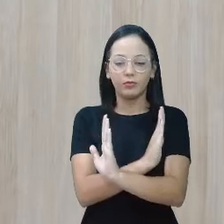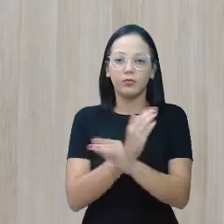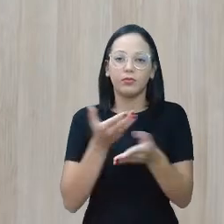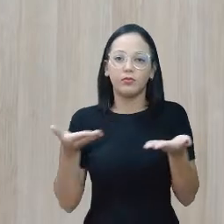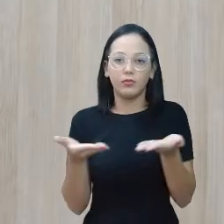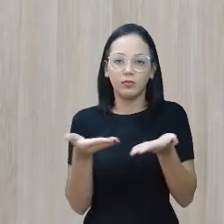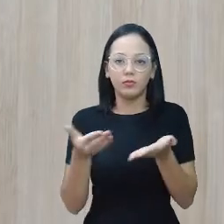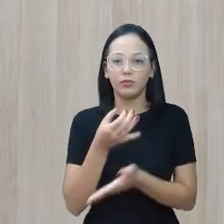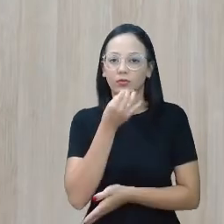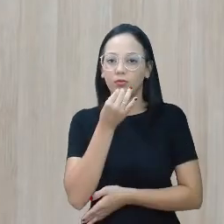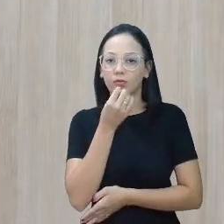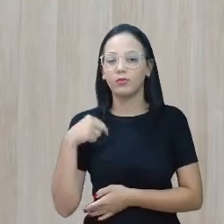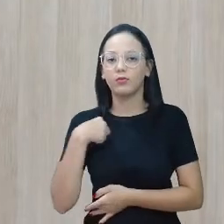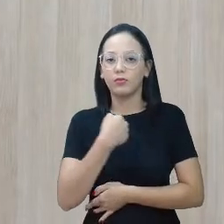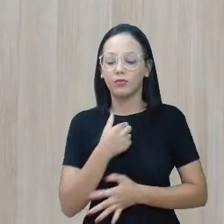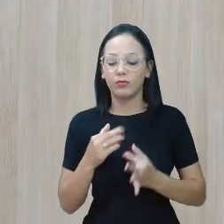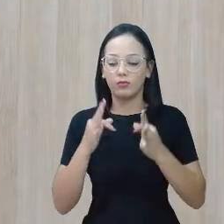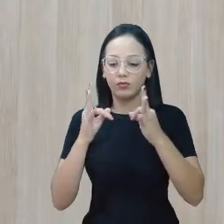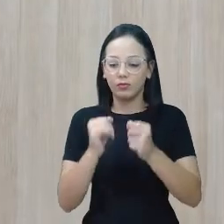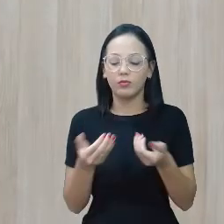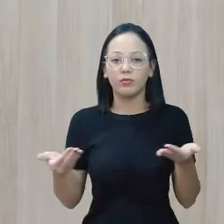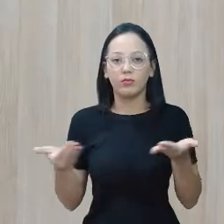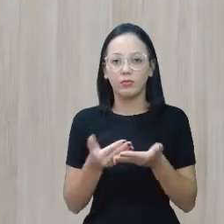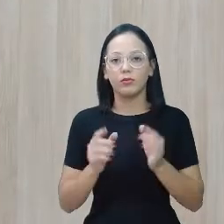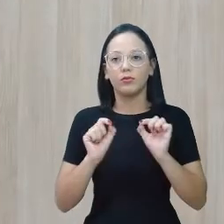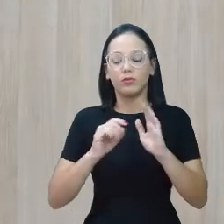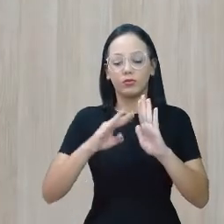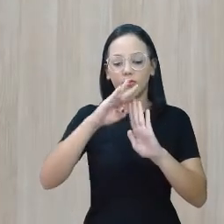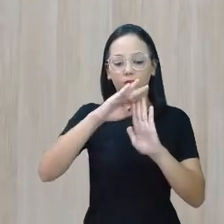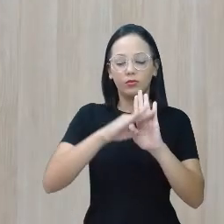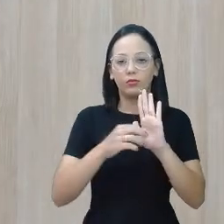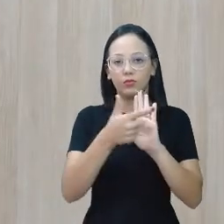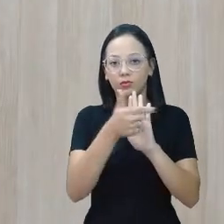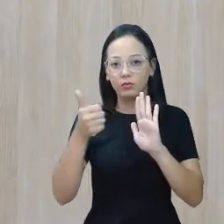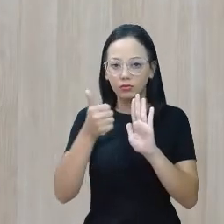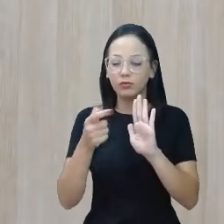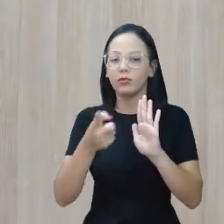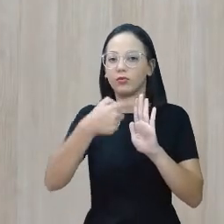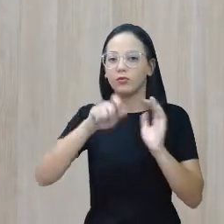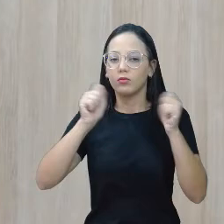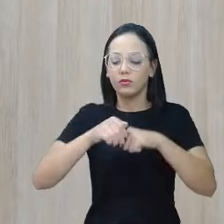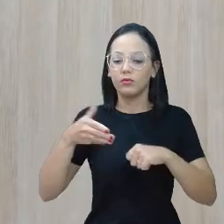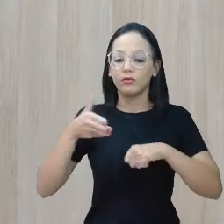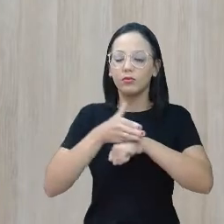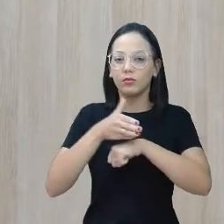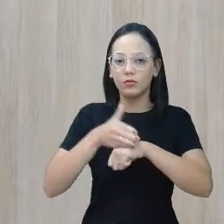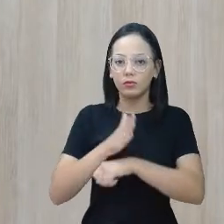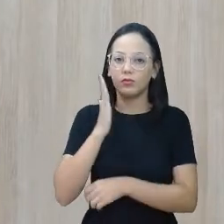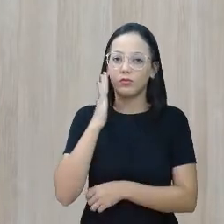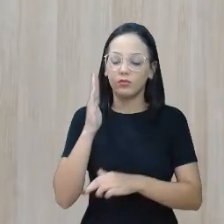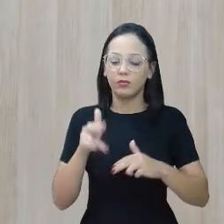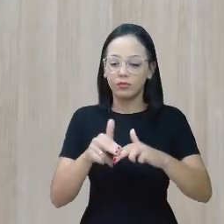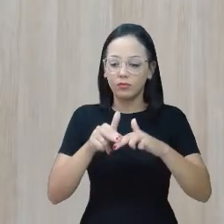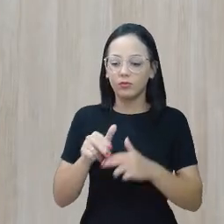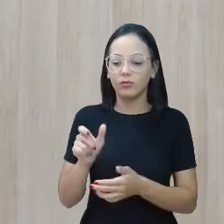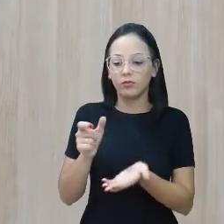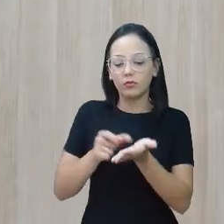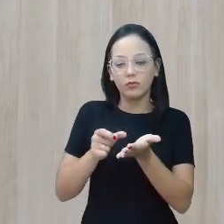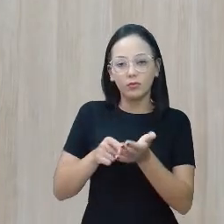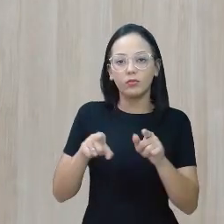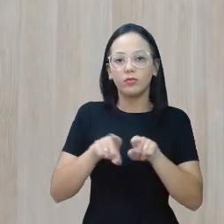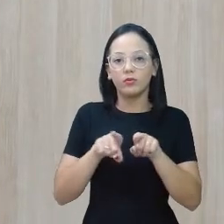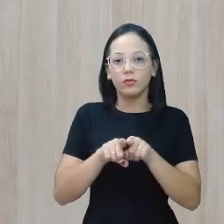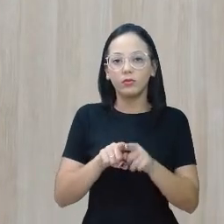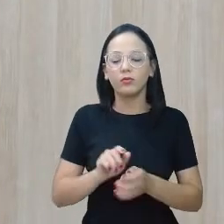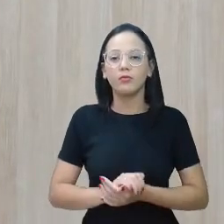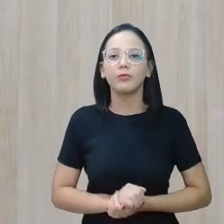por exemplo, a gente está finalizando aí a trilha 21, que é o material que vocês podem ter acesso, né? Através do aplicativo também